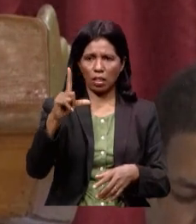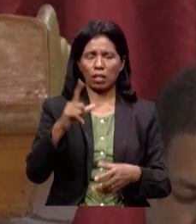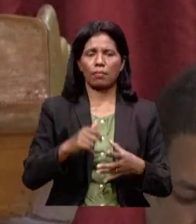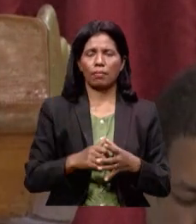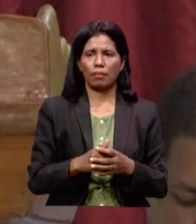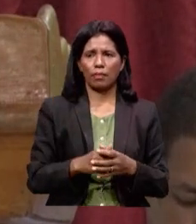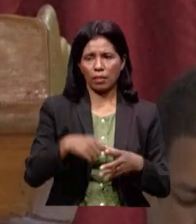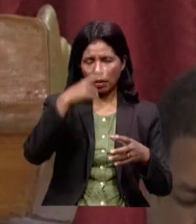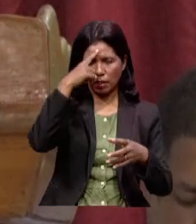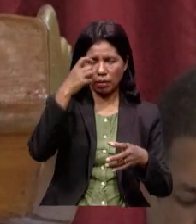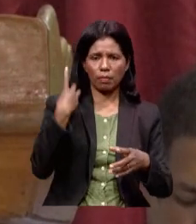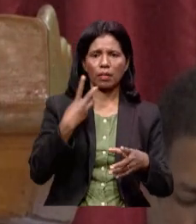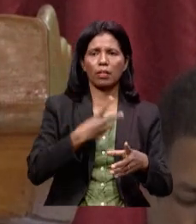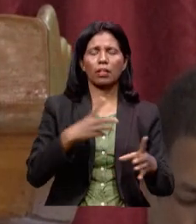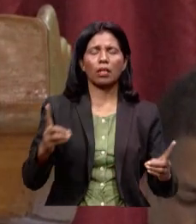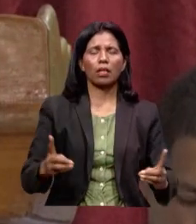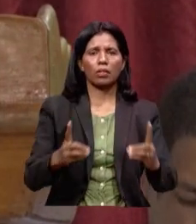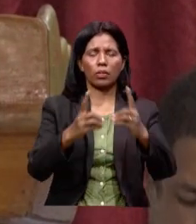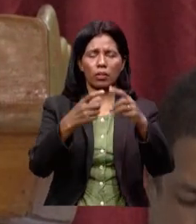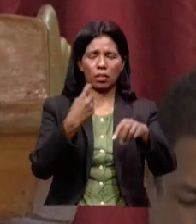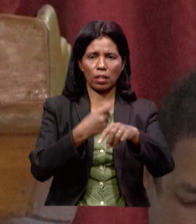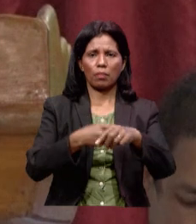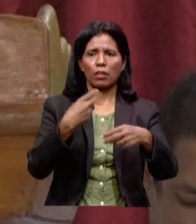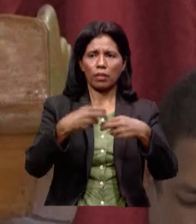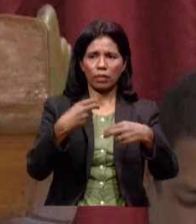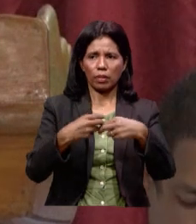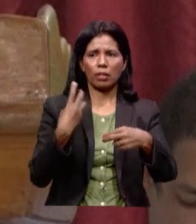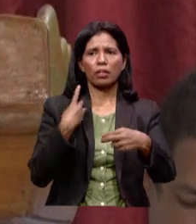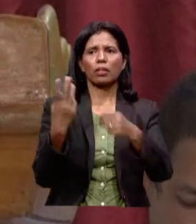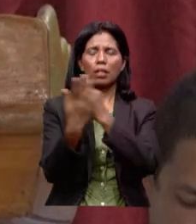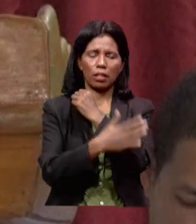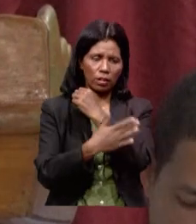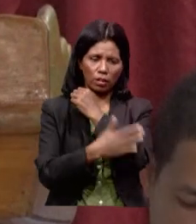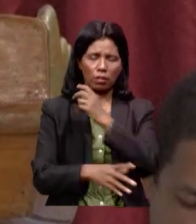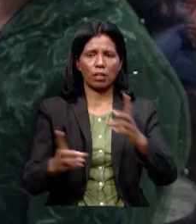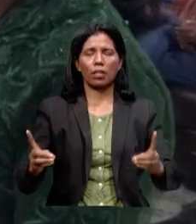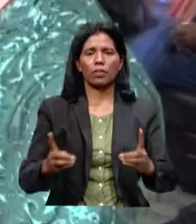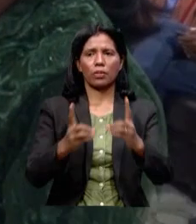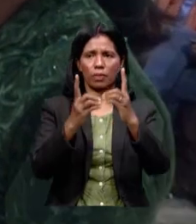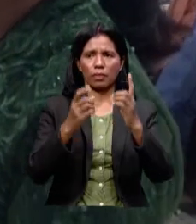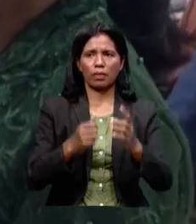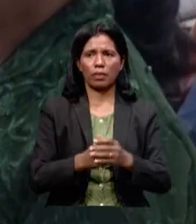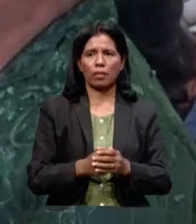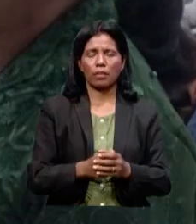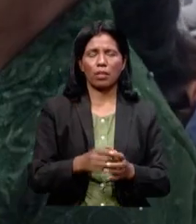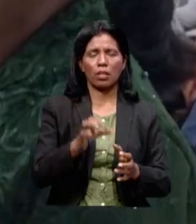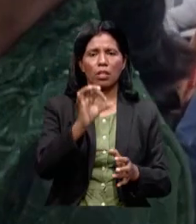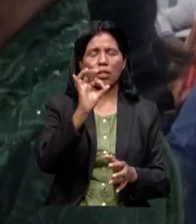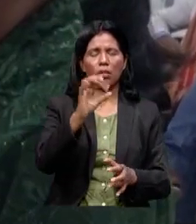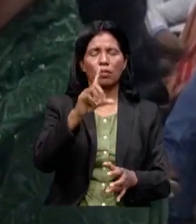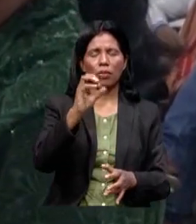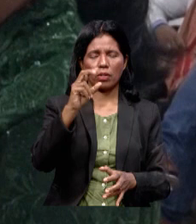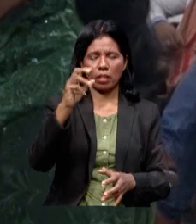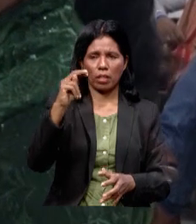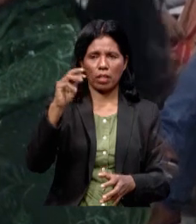também está a soro, situação difícil do Bukida, deve ter raio a soro, Já foi eleito Florencio Armindo Simo, que era